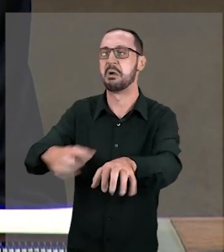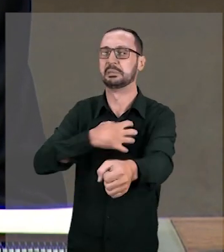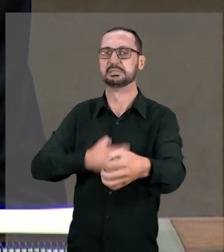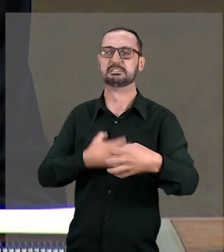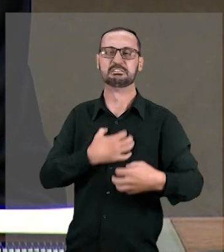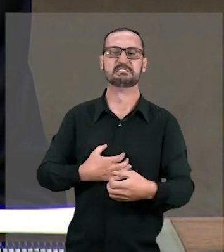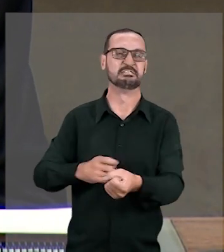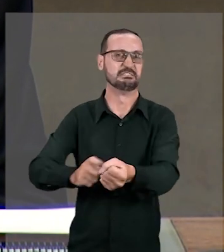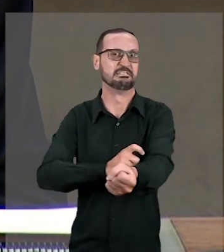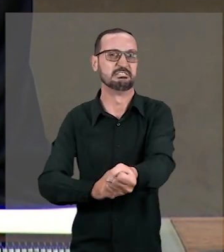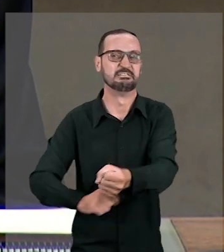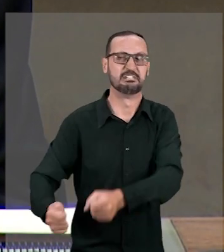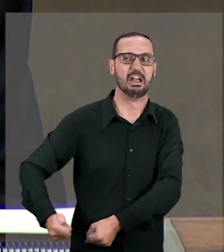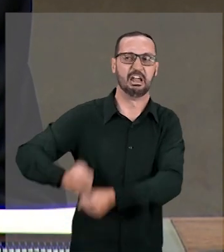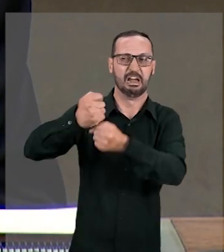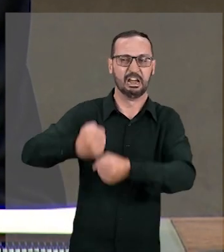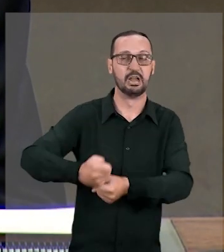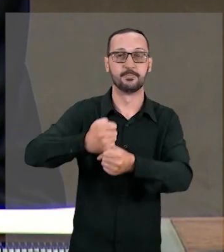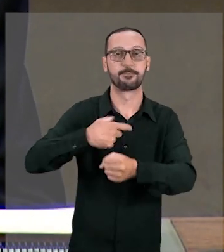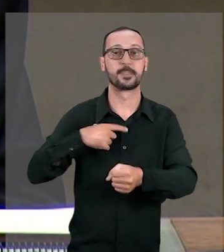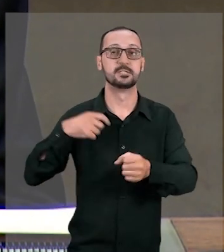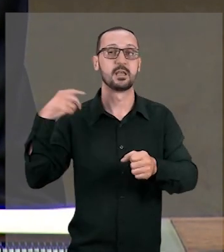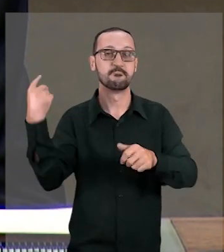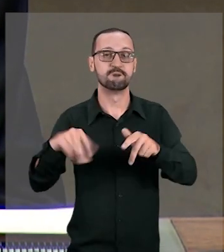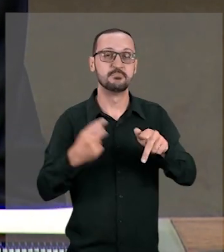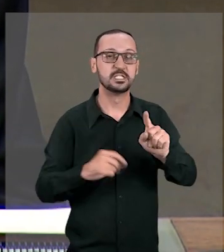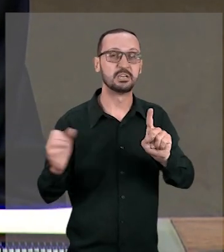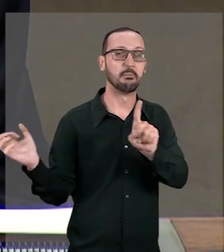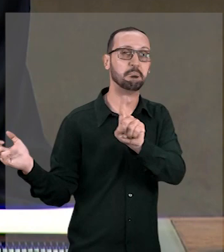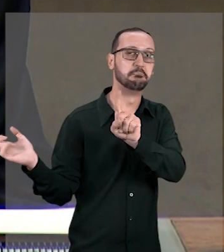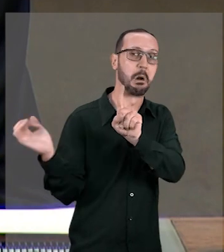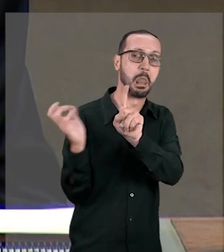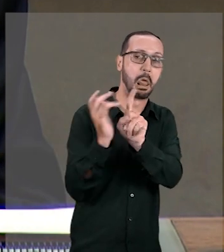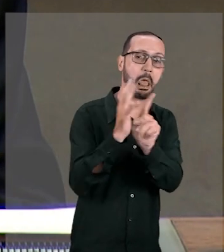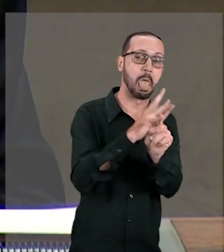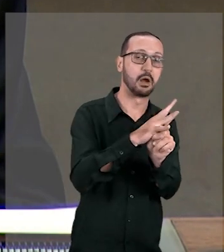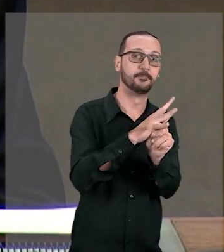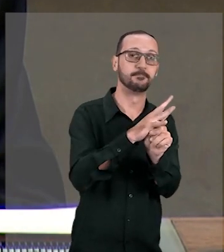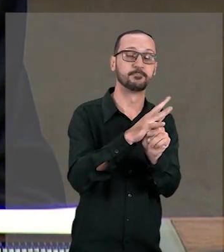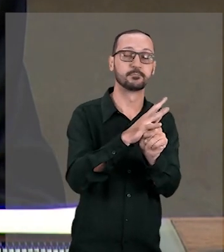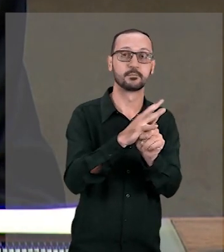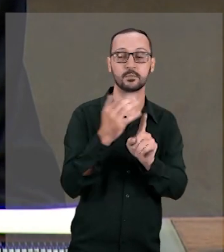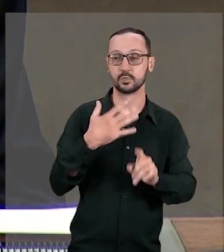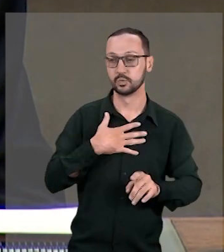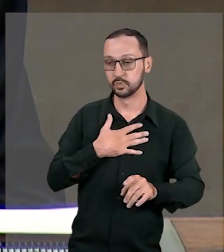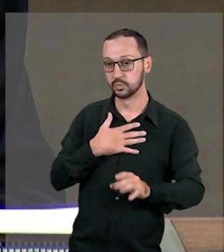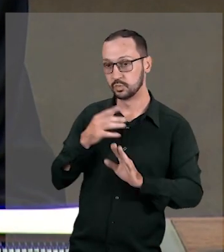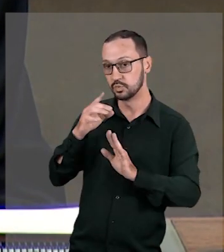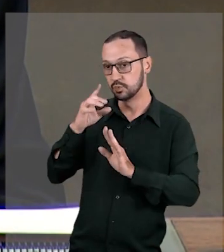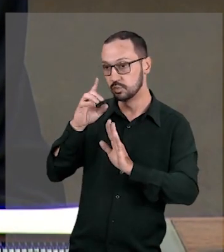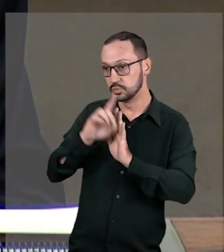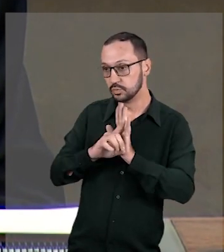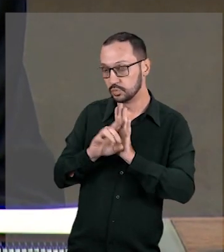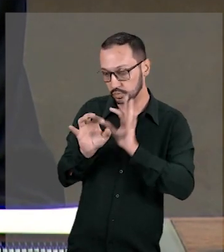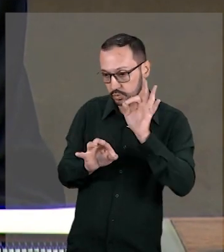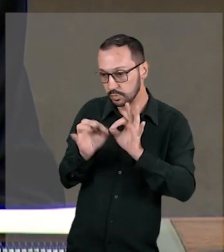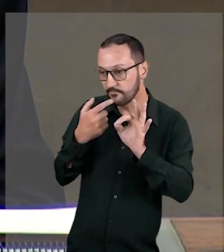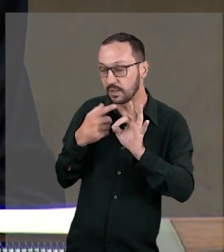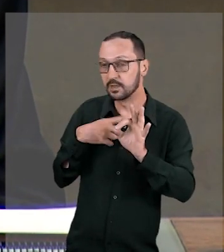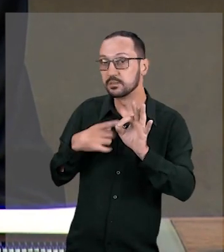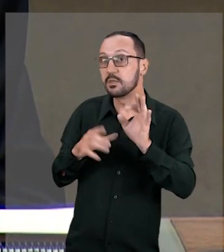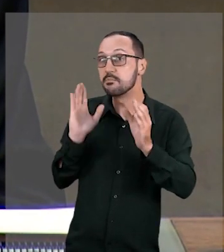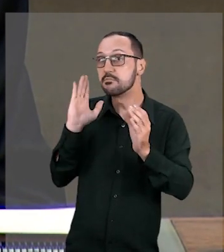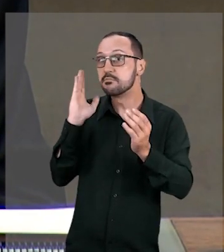enfurecida. Porque se a multidão quiser linchar, o papel do juiz é dizer não, existe um devido processo